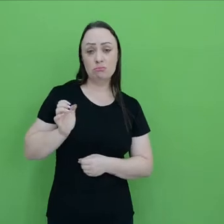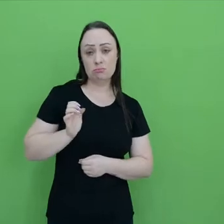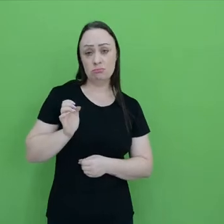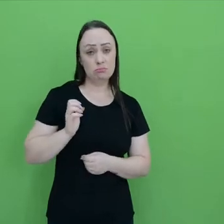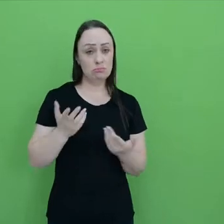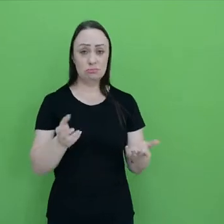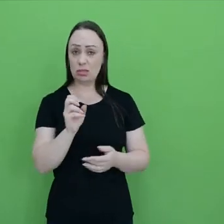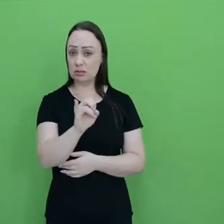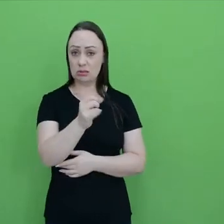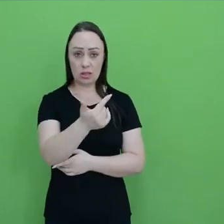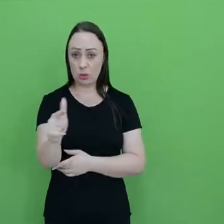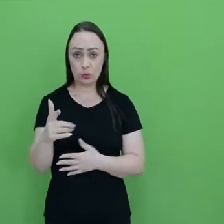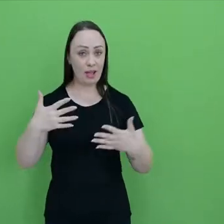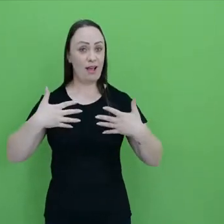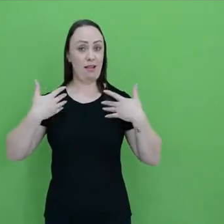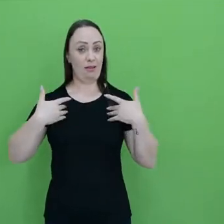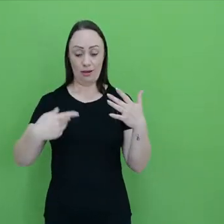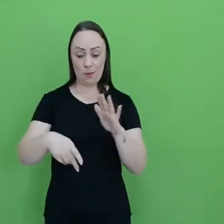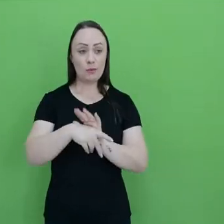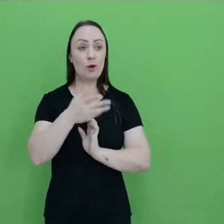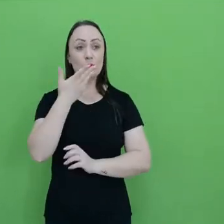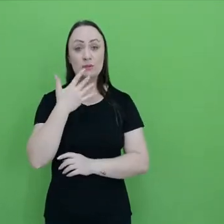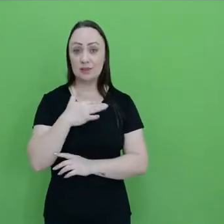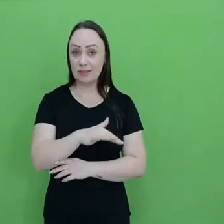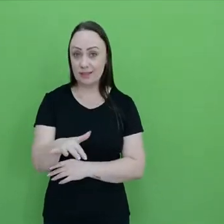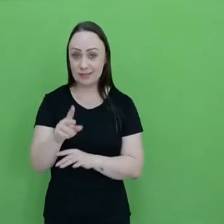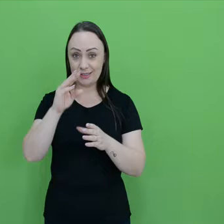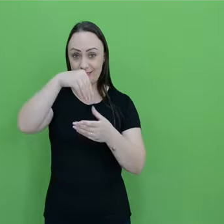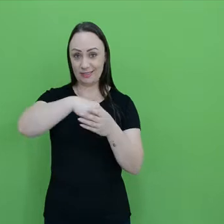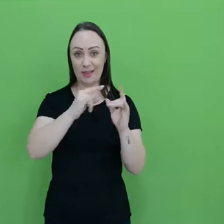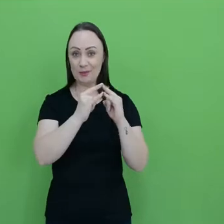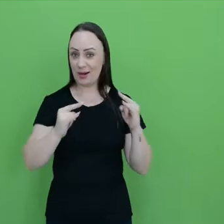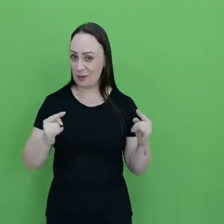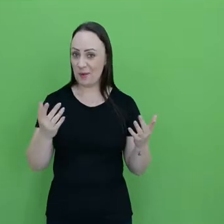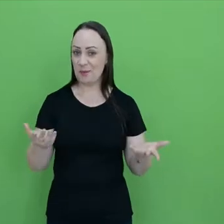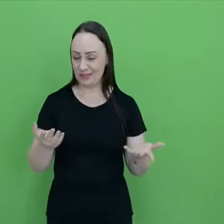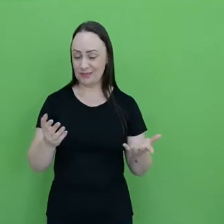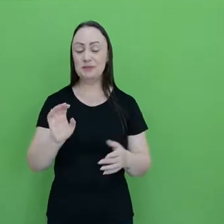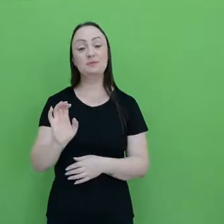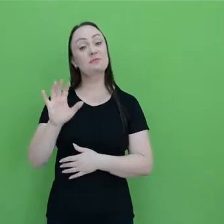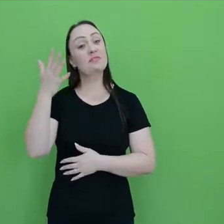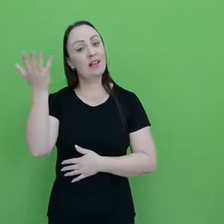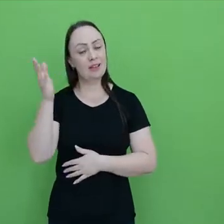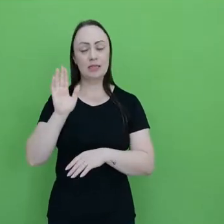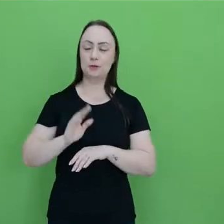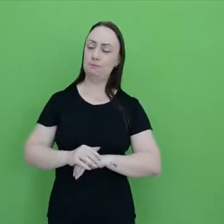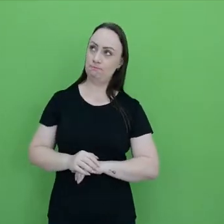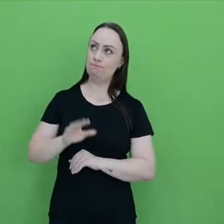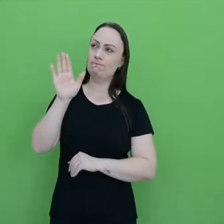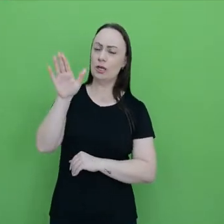essa riqueza se não temos a alegria de crianças no acampamento? Foi então que